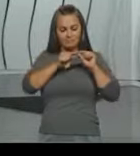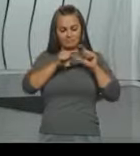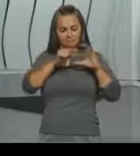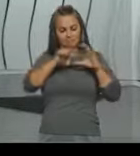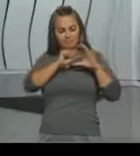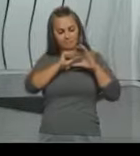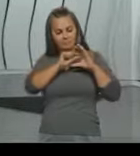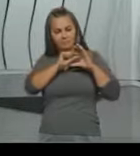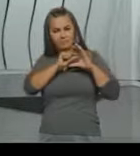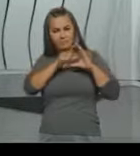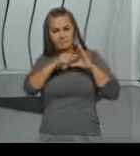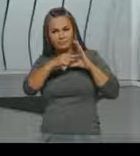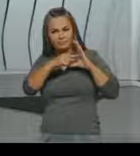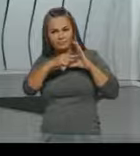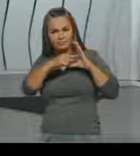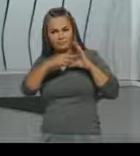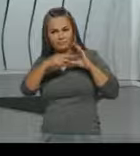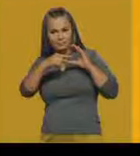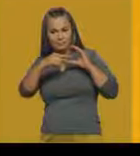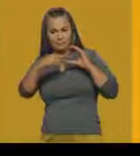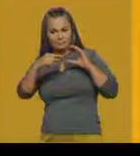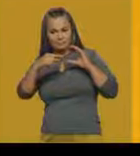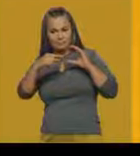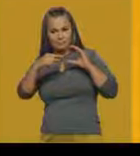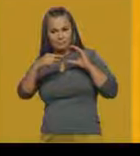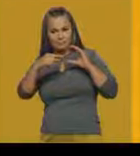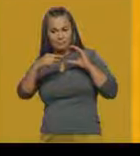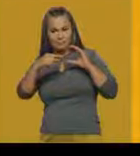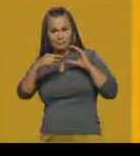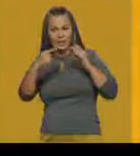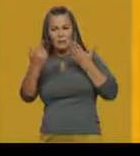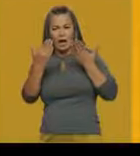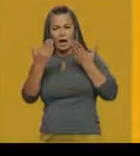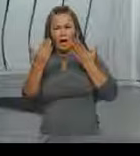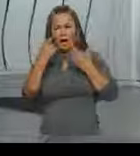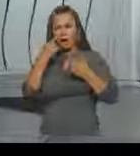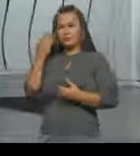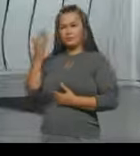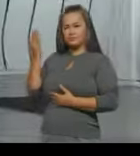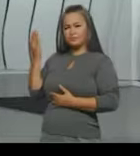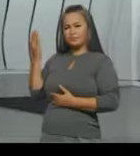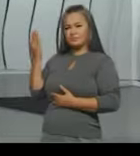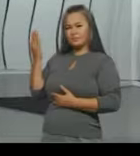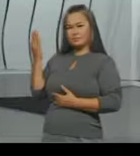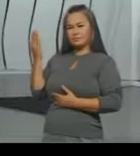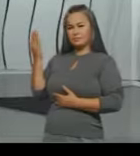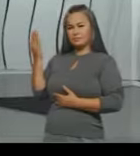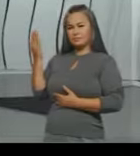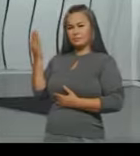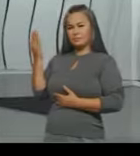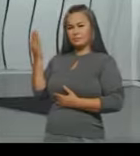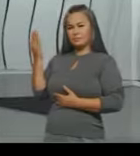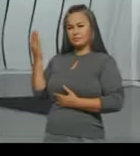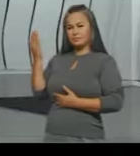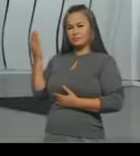Vamos apagar aqui. Olha só. Agora ficou torto demais, né? Meu Deus do